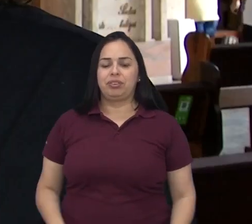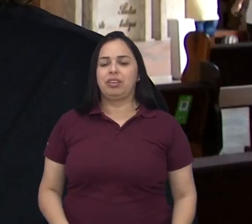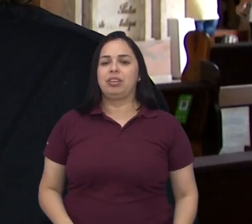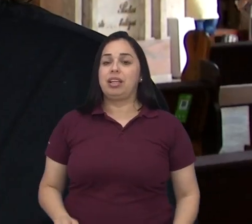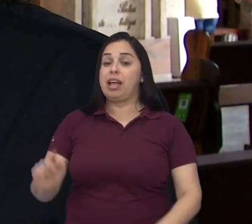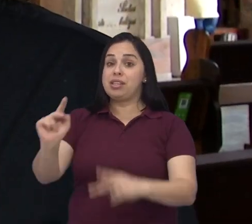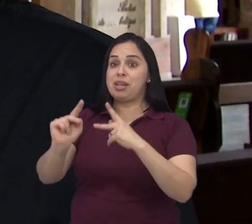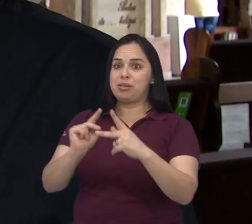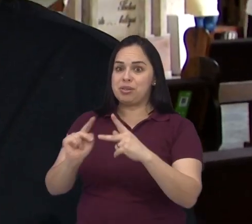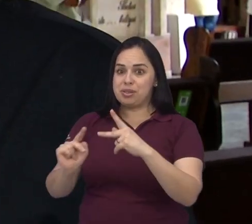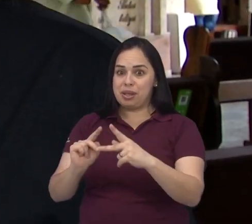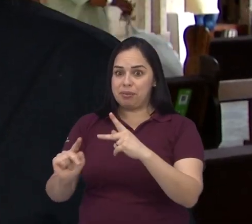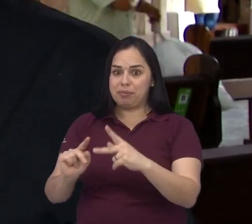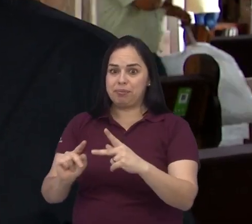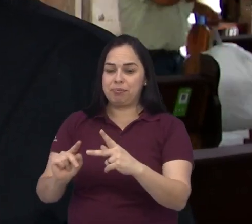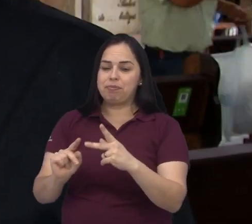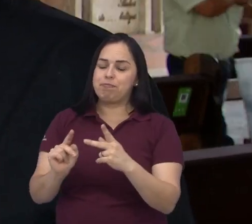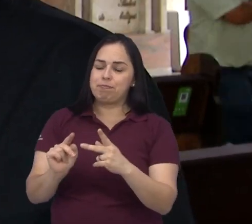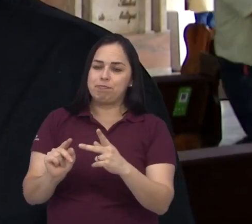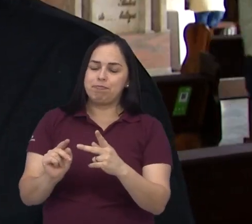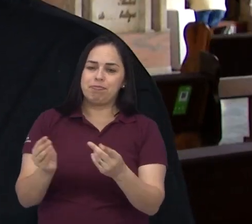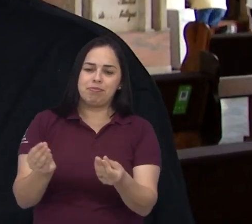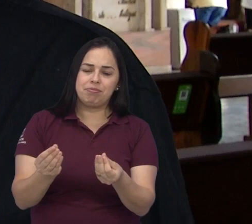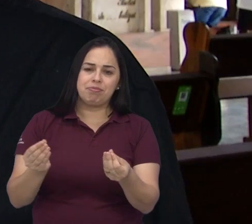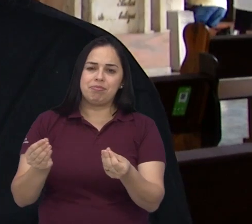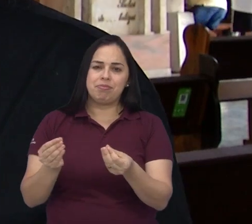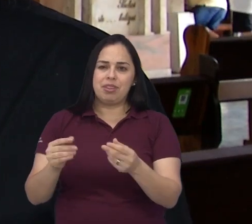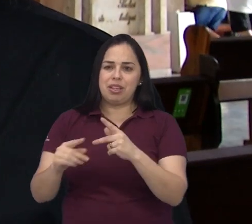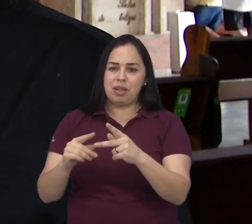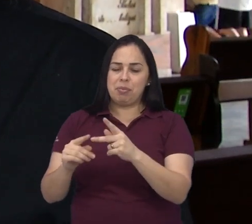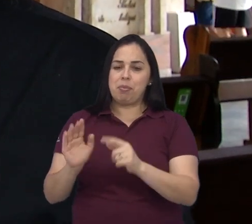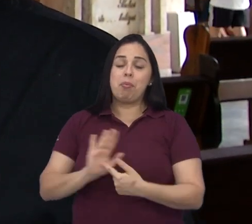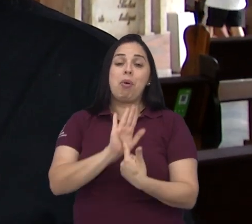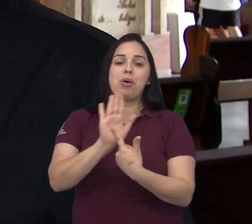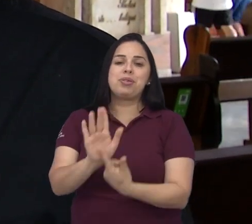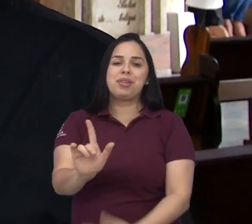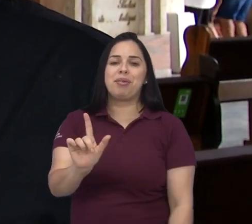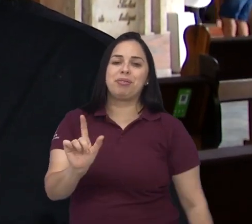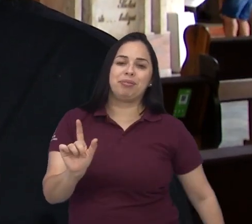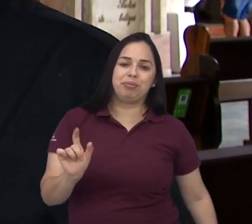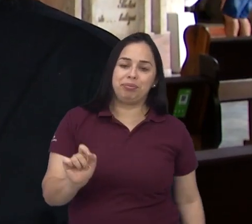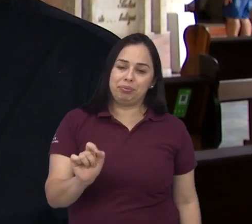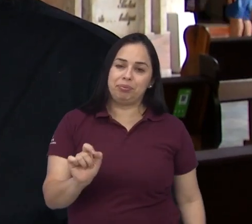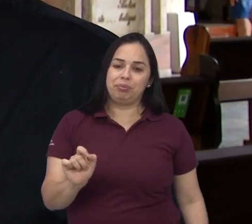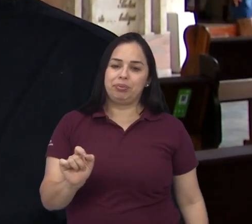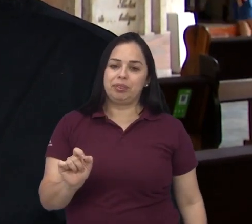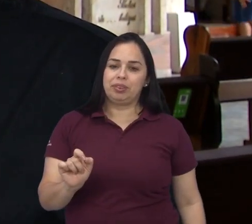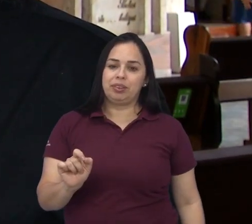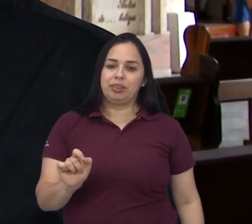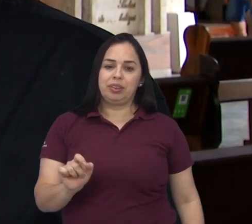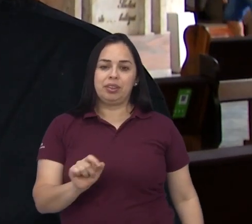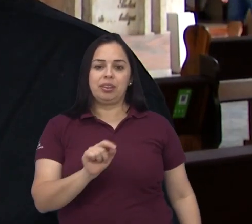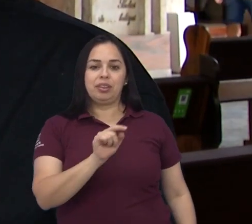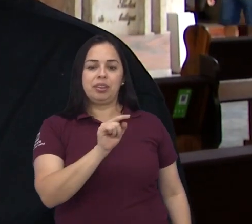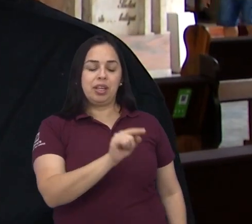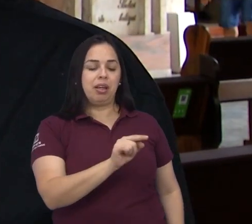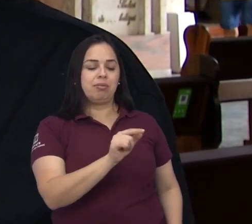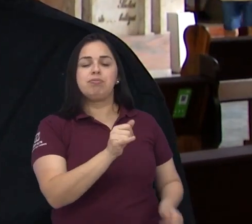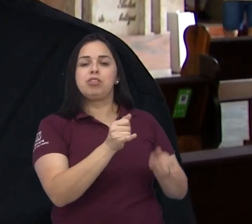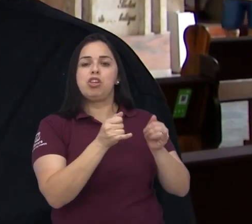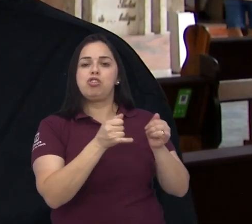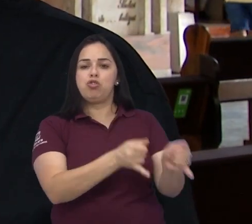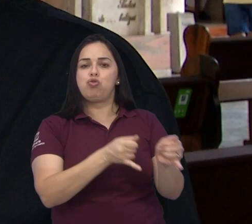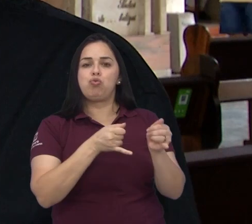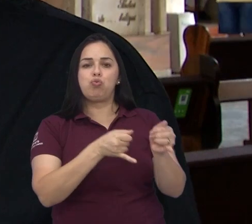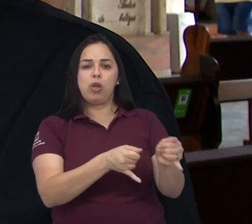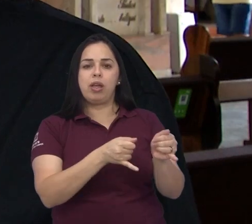A história de São José, ela indica para todos nós que ele foi escolhido por Deus